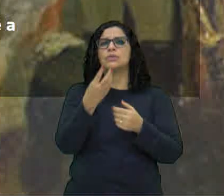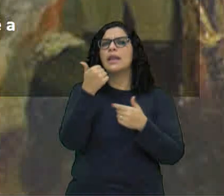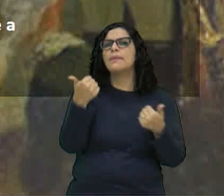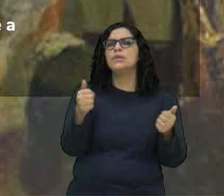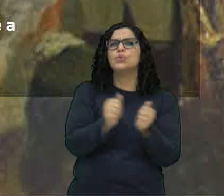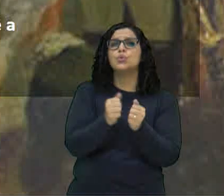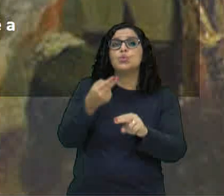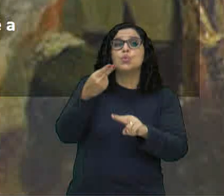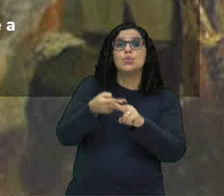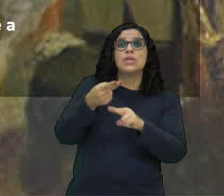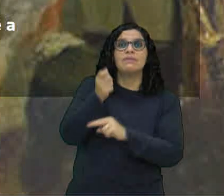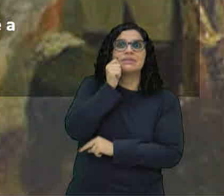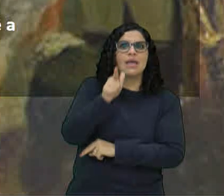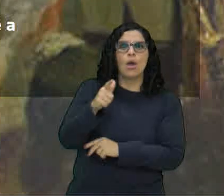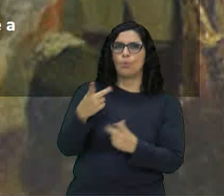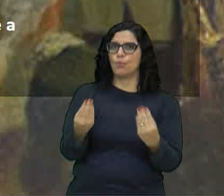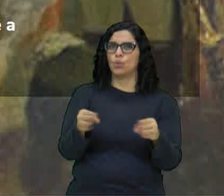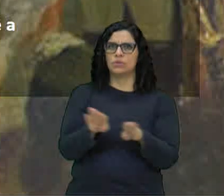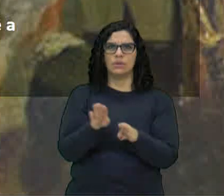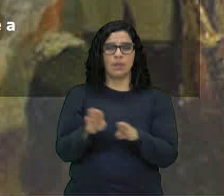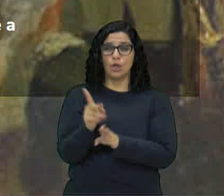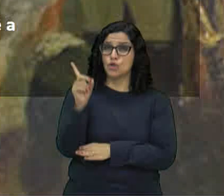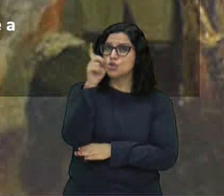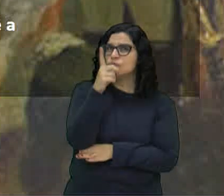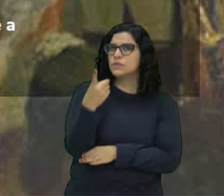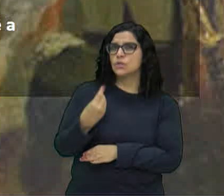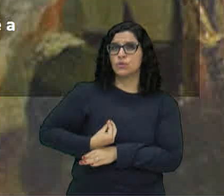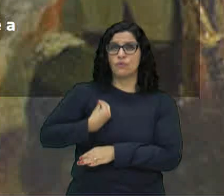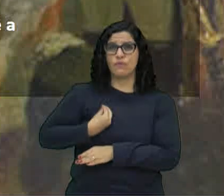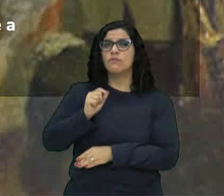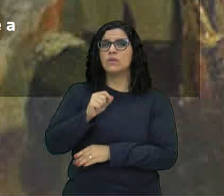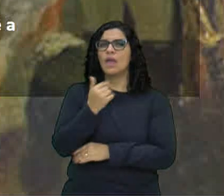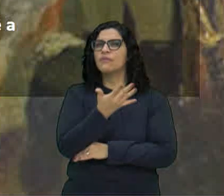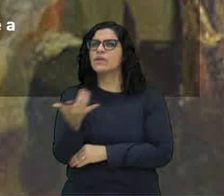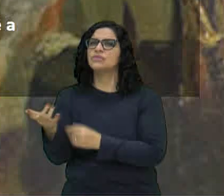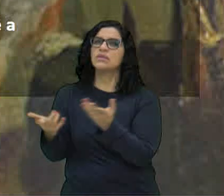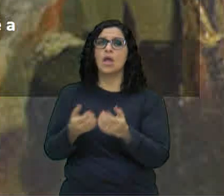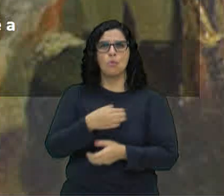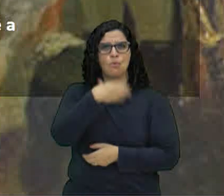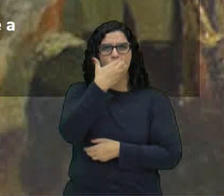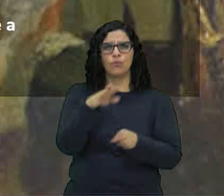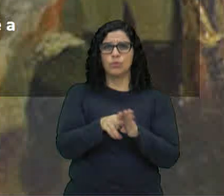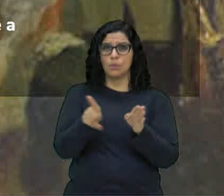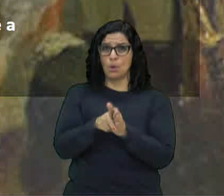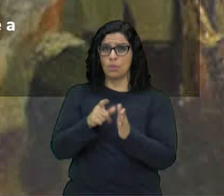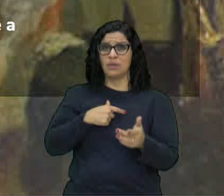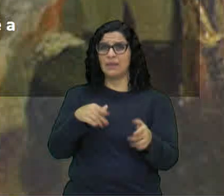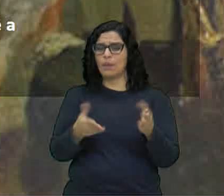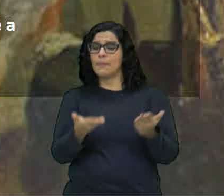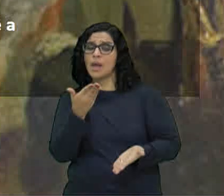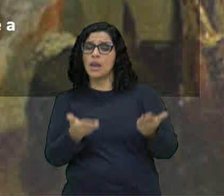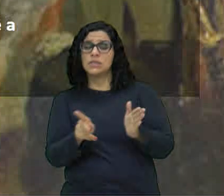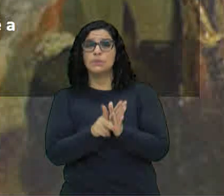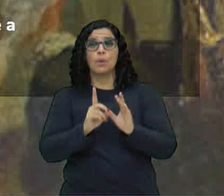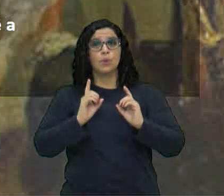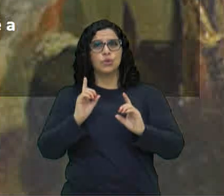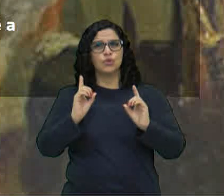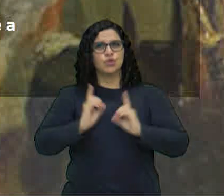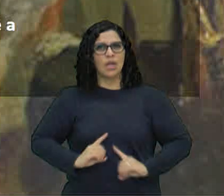sal. Além disso, era rara a presença de algum vegetal ou fruta que viesse a contrabalancear uma dieta